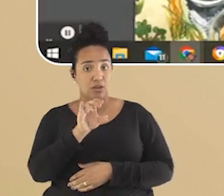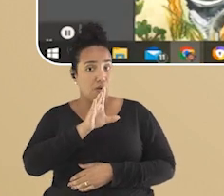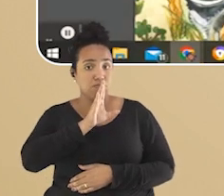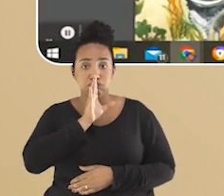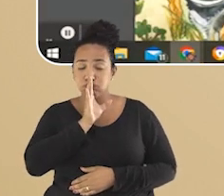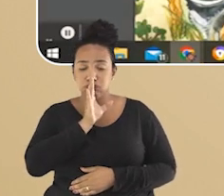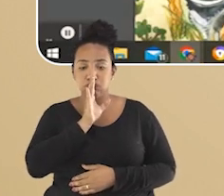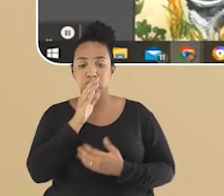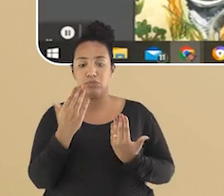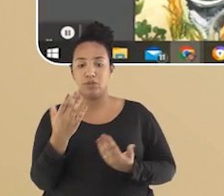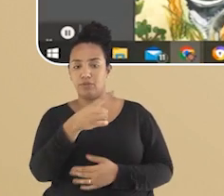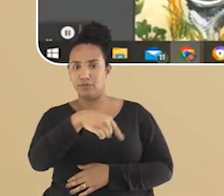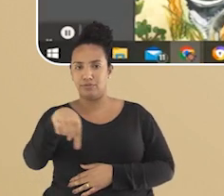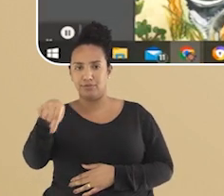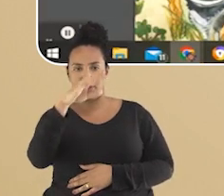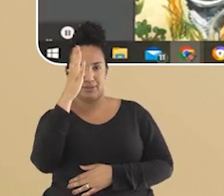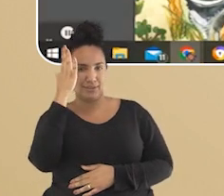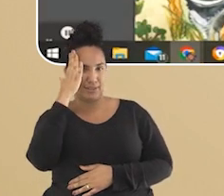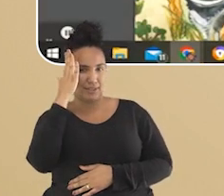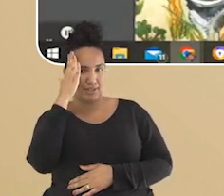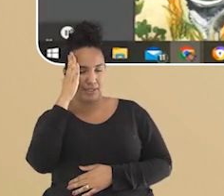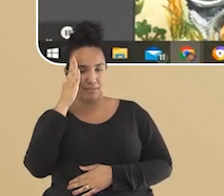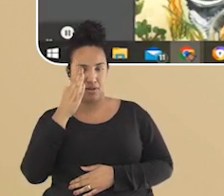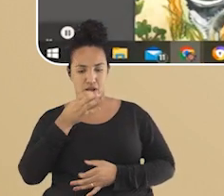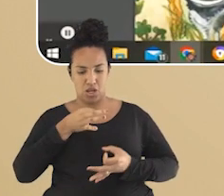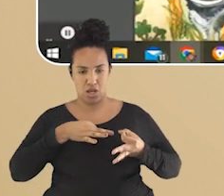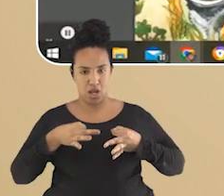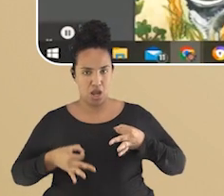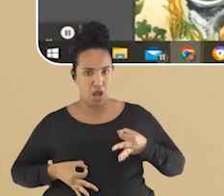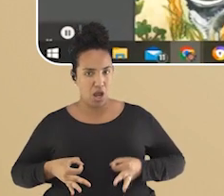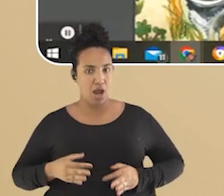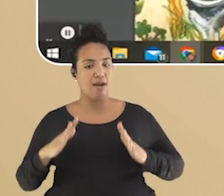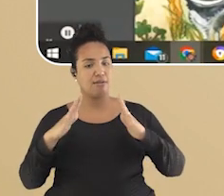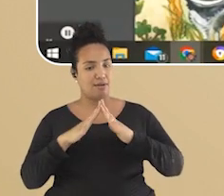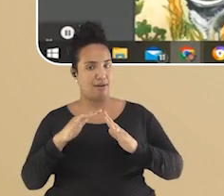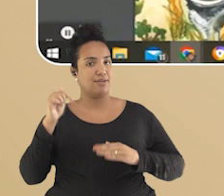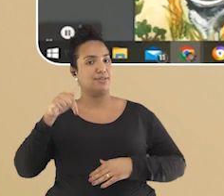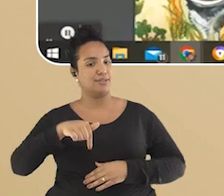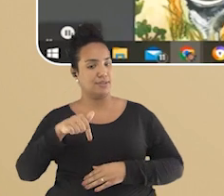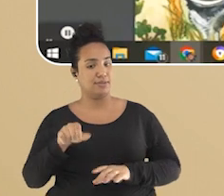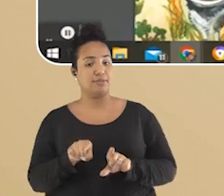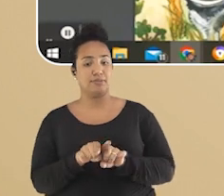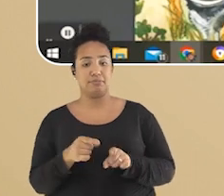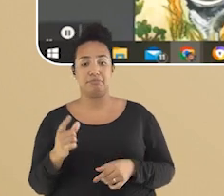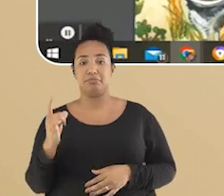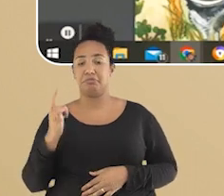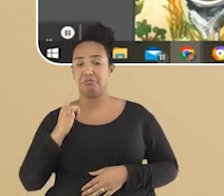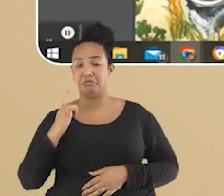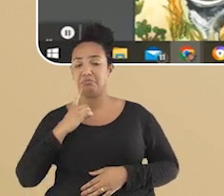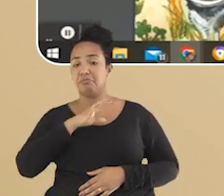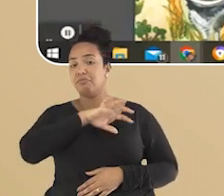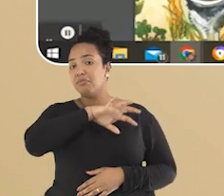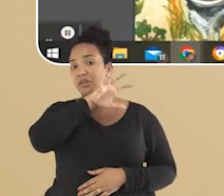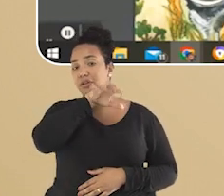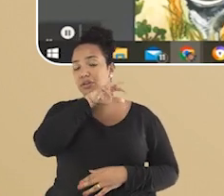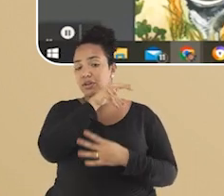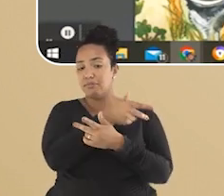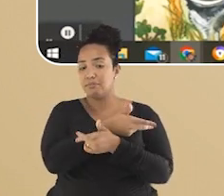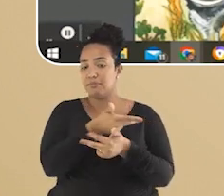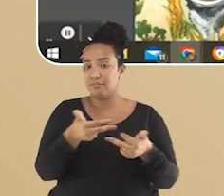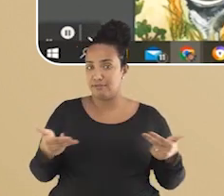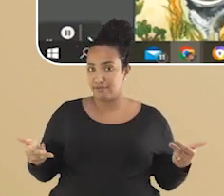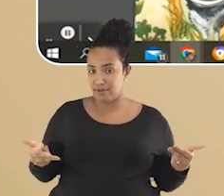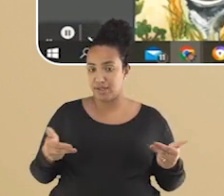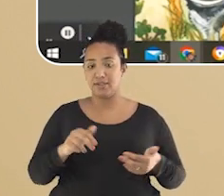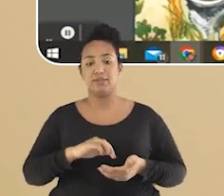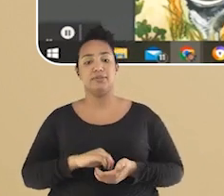que o lobo-guará e a onça-pintada também moram aqui. Tem tatu, anta e